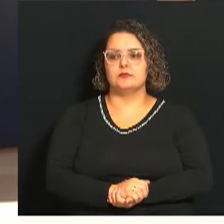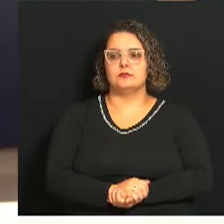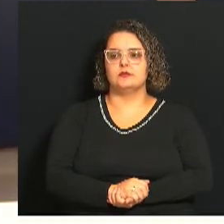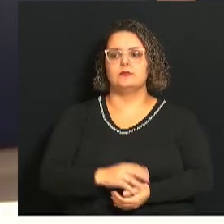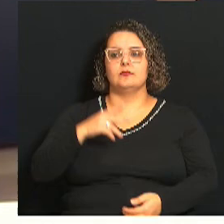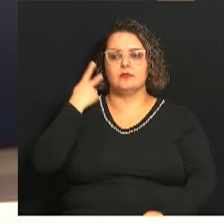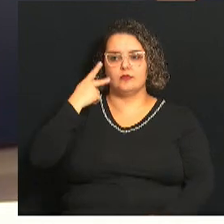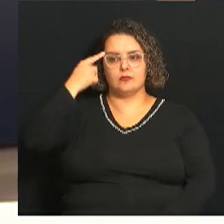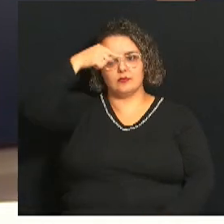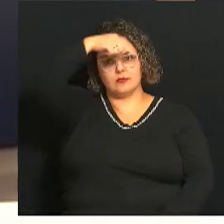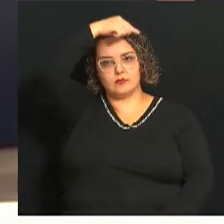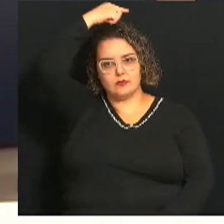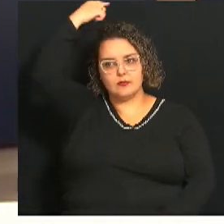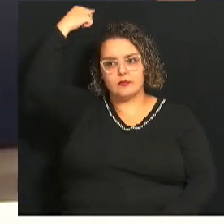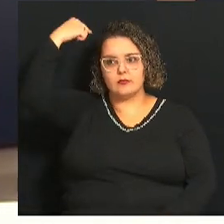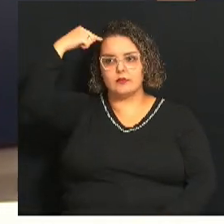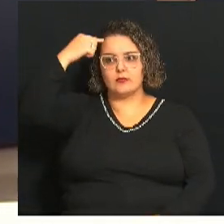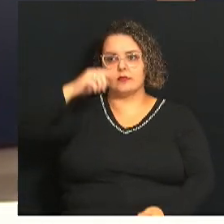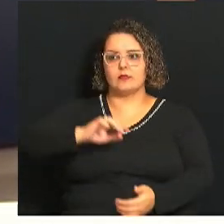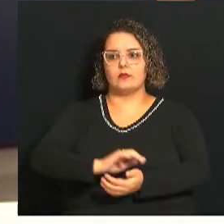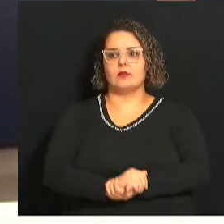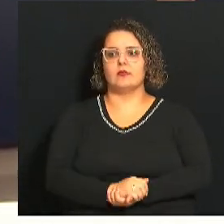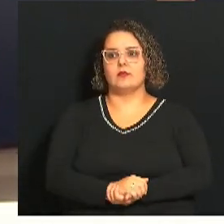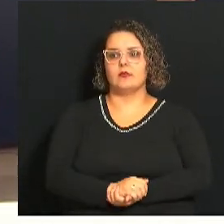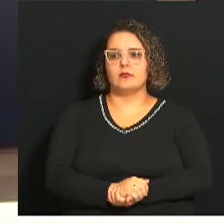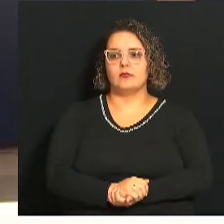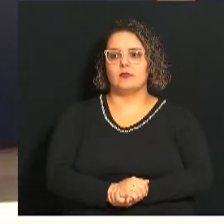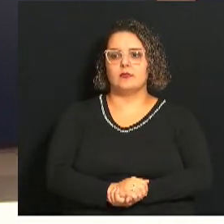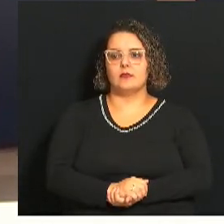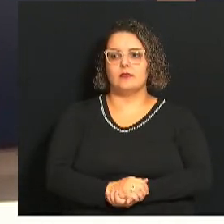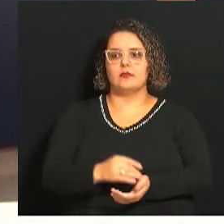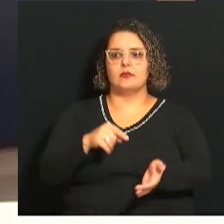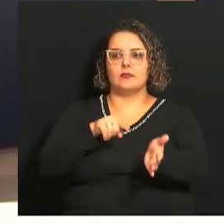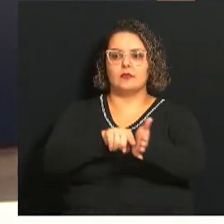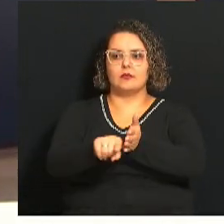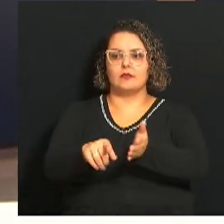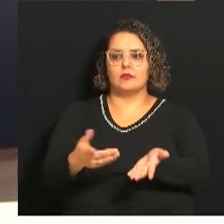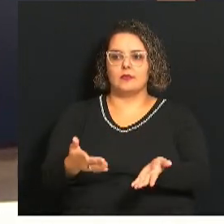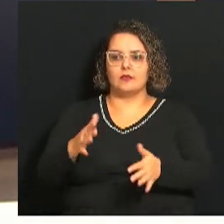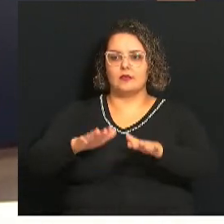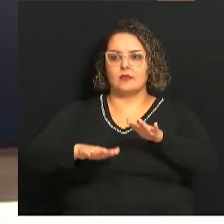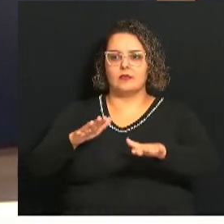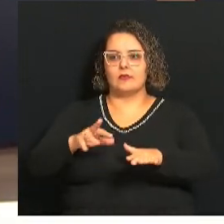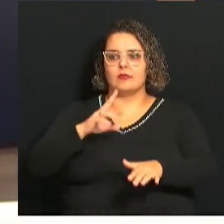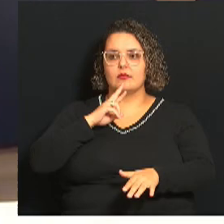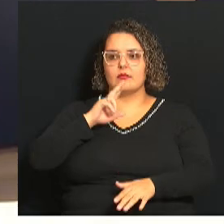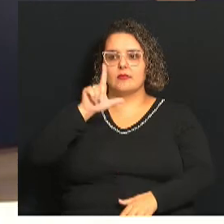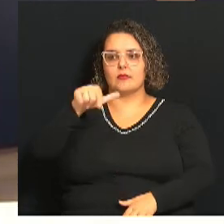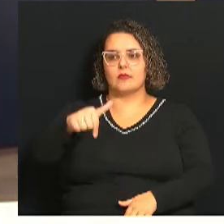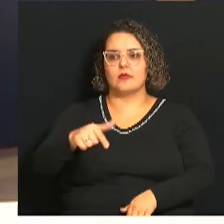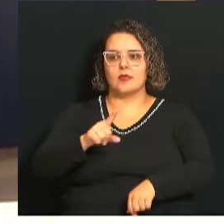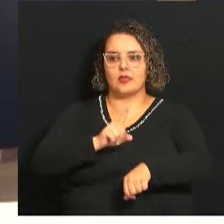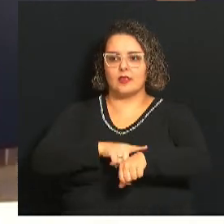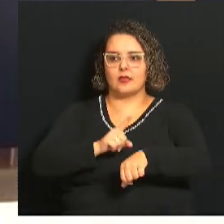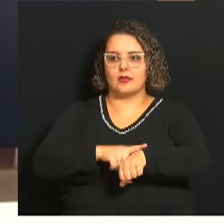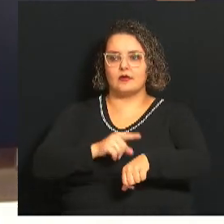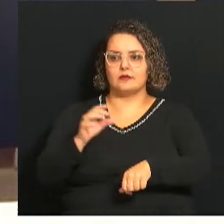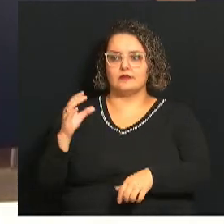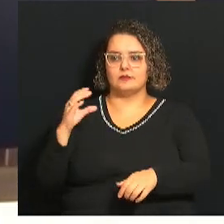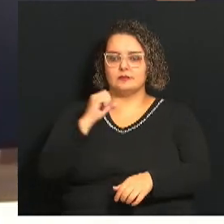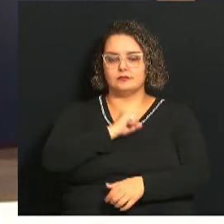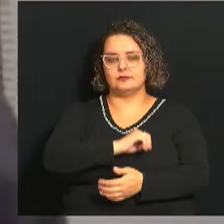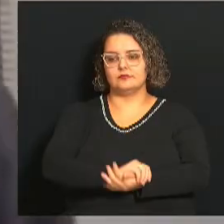Vereador Paulo Gaspar, quer fazer uma pergunta? Talvez a gente responda depois, porque nós estamos chegando no nosso horário aqui,